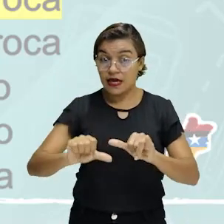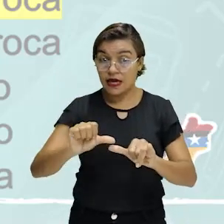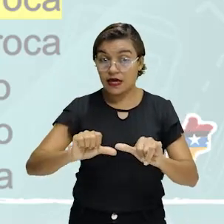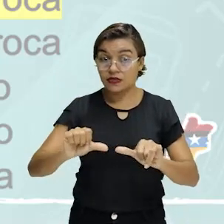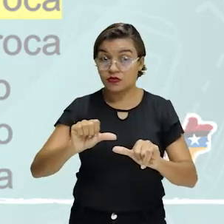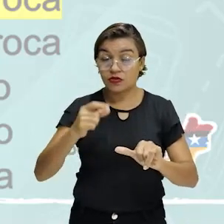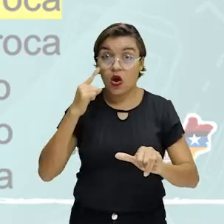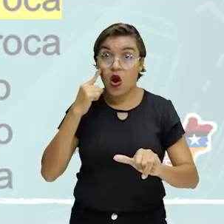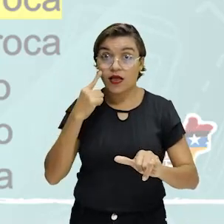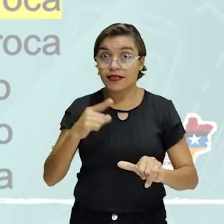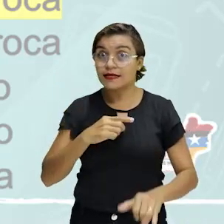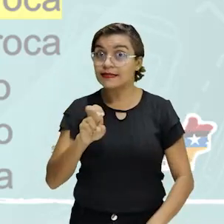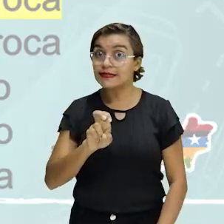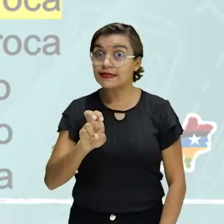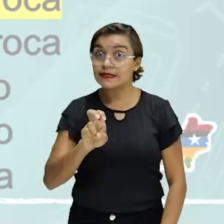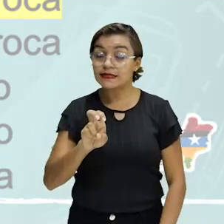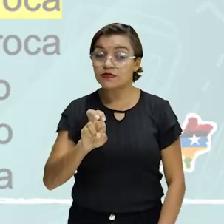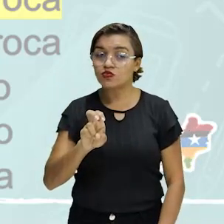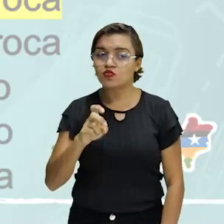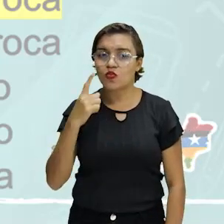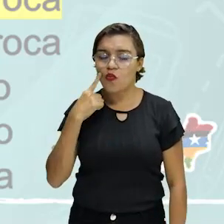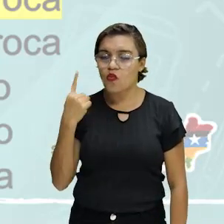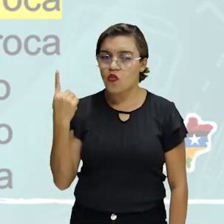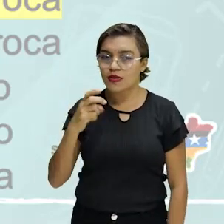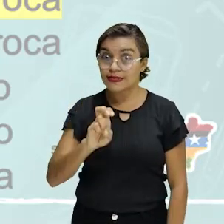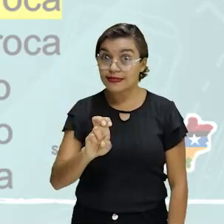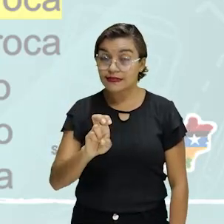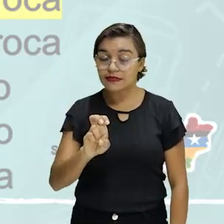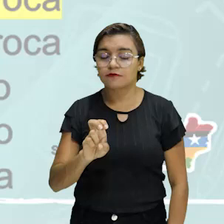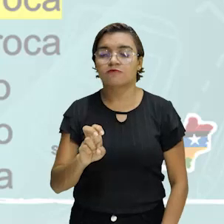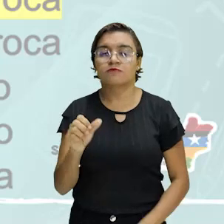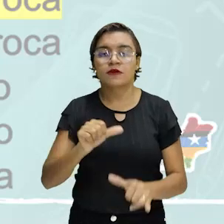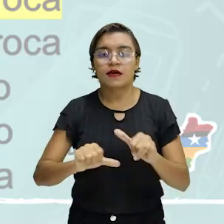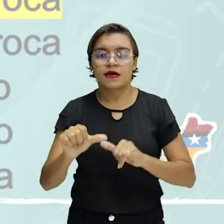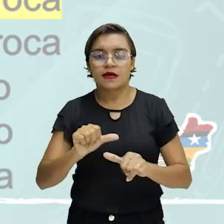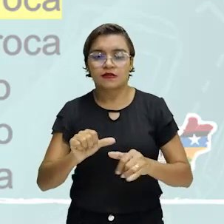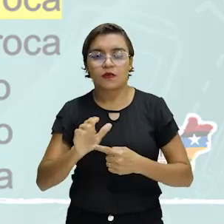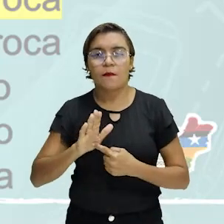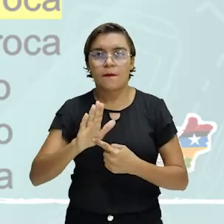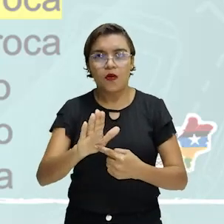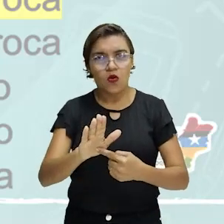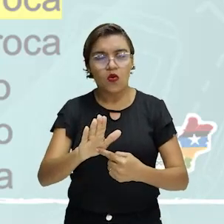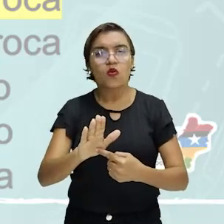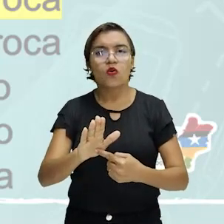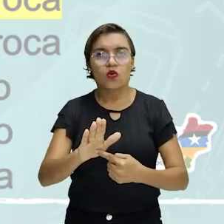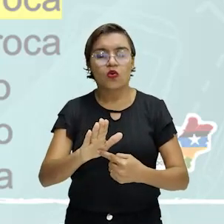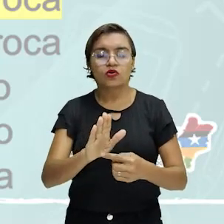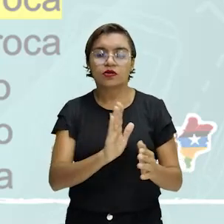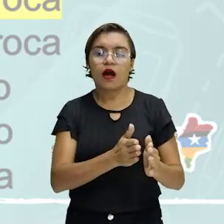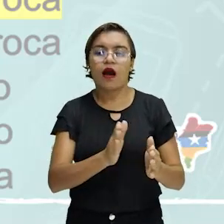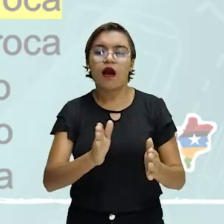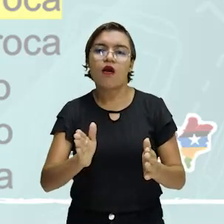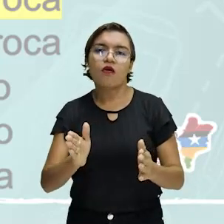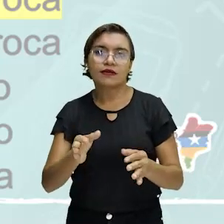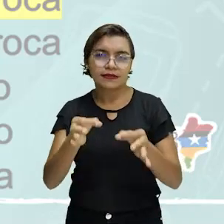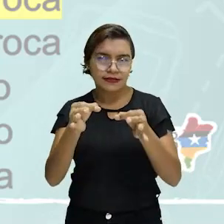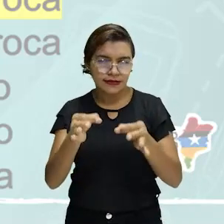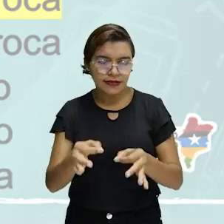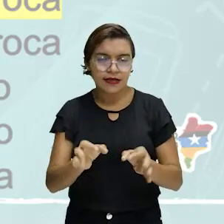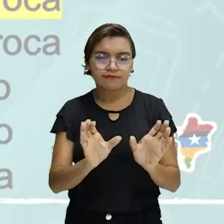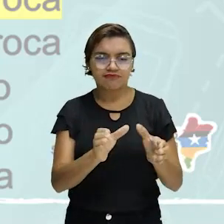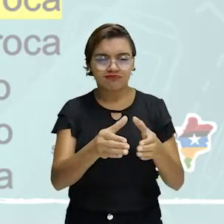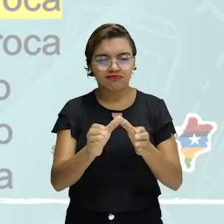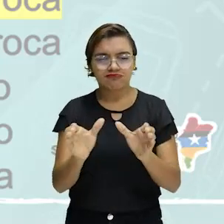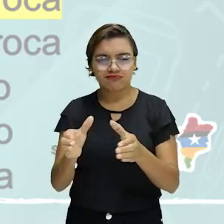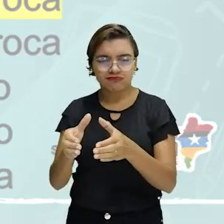cinco reações indique a opção que apresenta a ordem correta de suas classificações Então